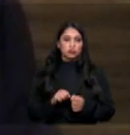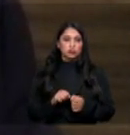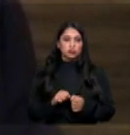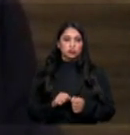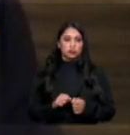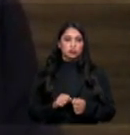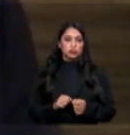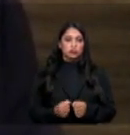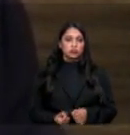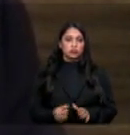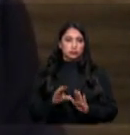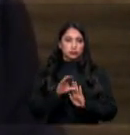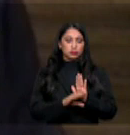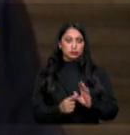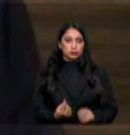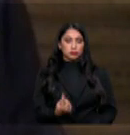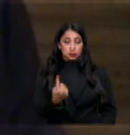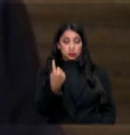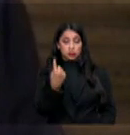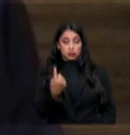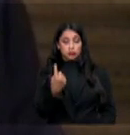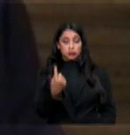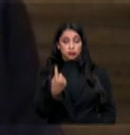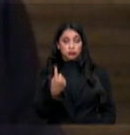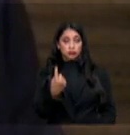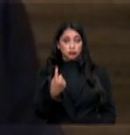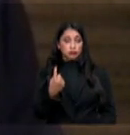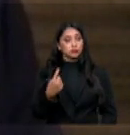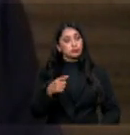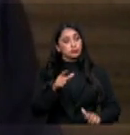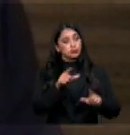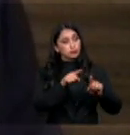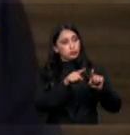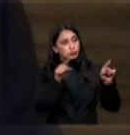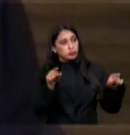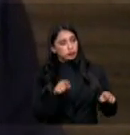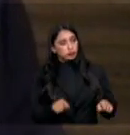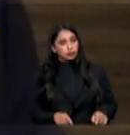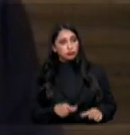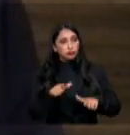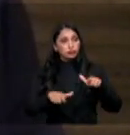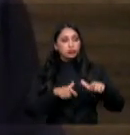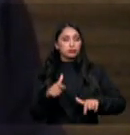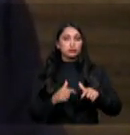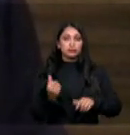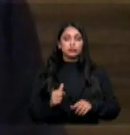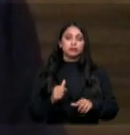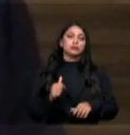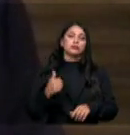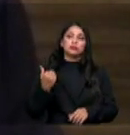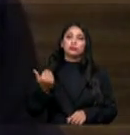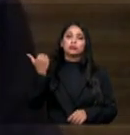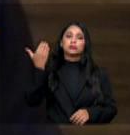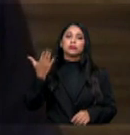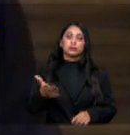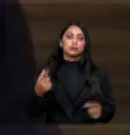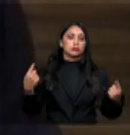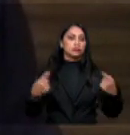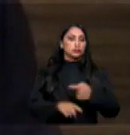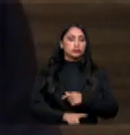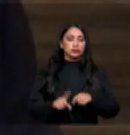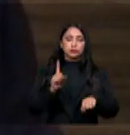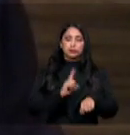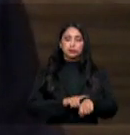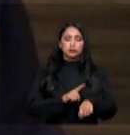1 os empregados que exercem atividade externa incompatível com a fixação de horário